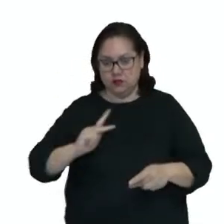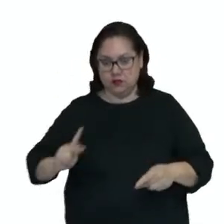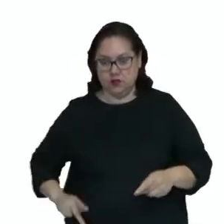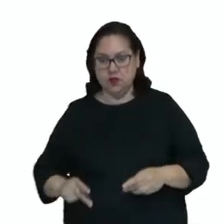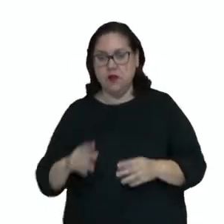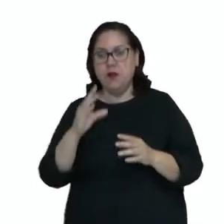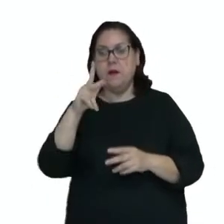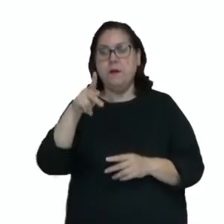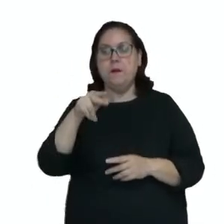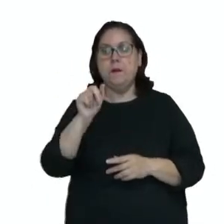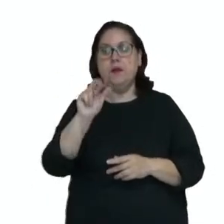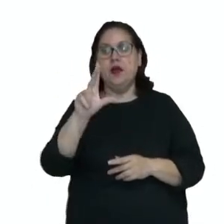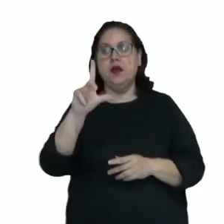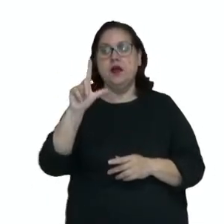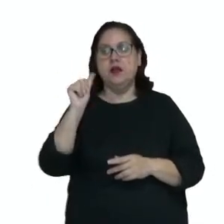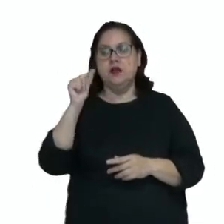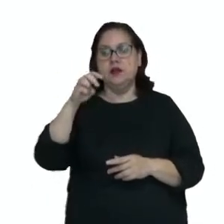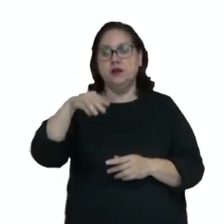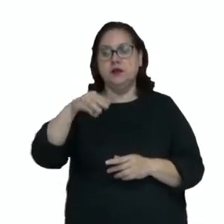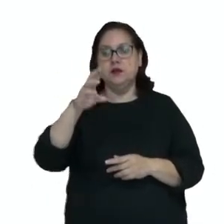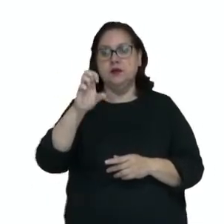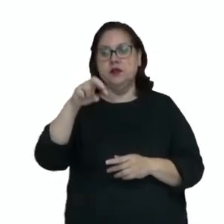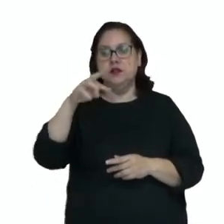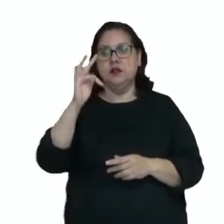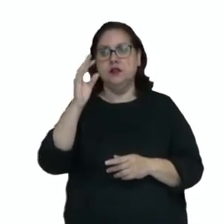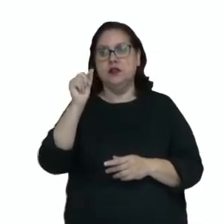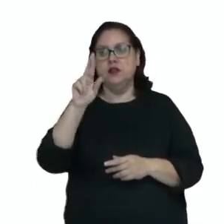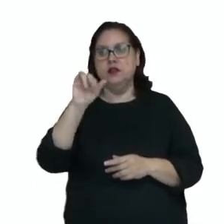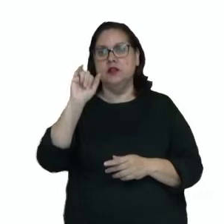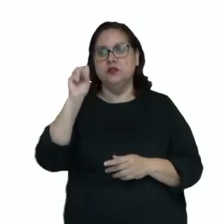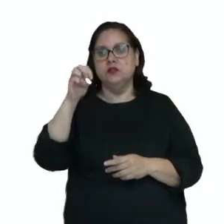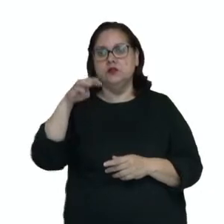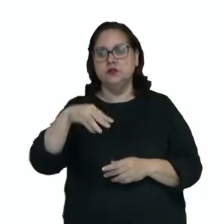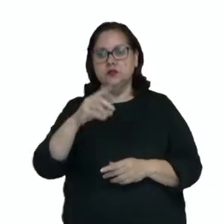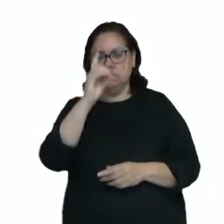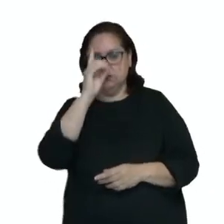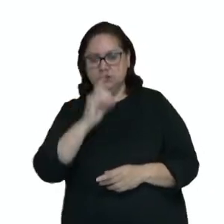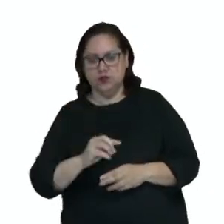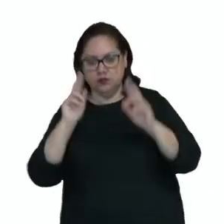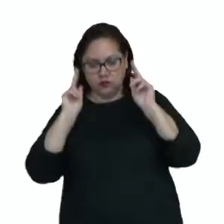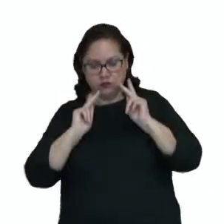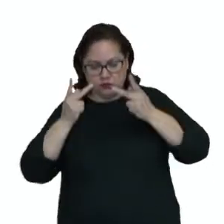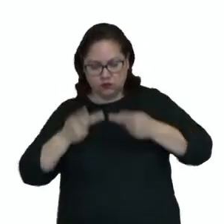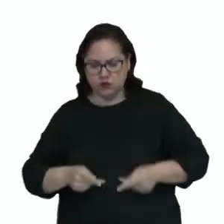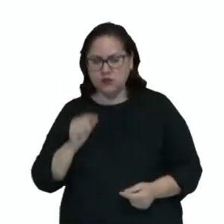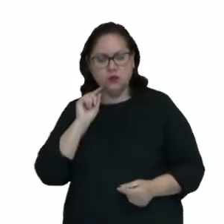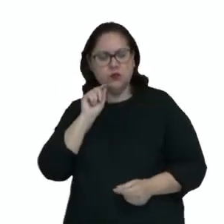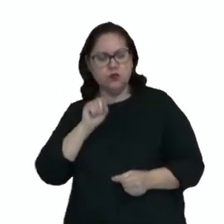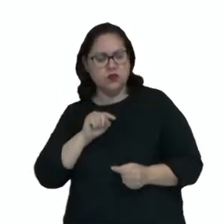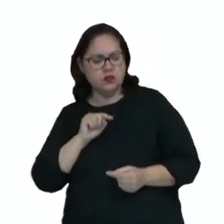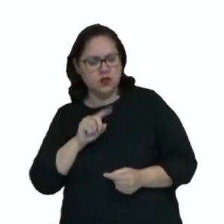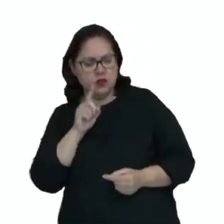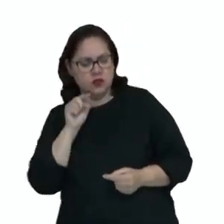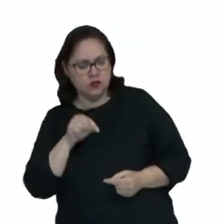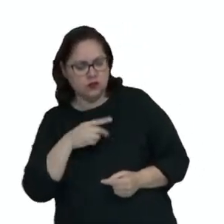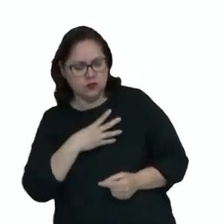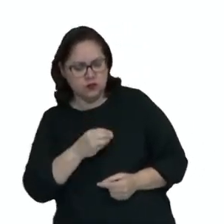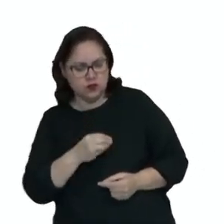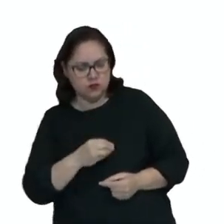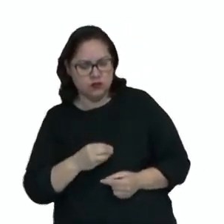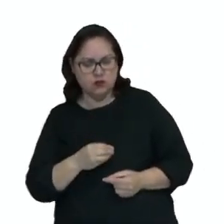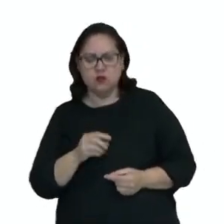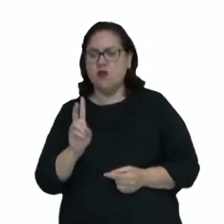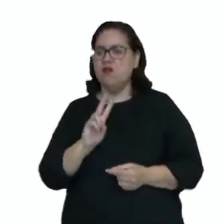e parlamentarismo. Então, e os direitos humanos, mãe? Daí, o que tem, filho? A mãe pergunta. Não valem